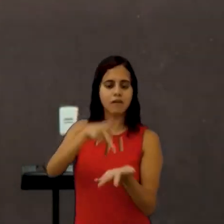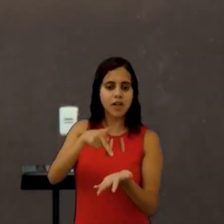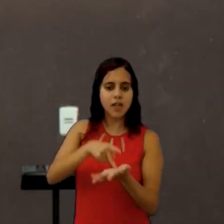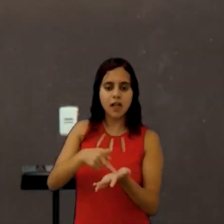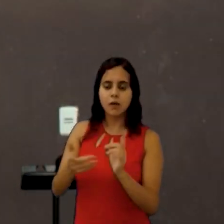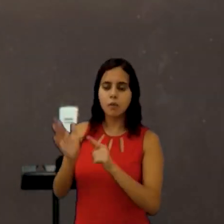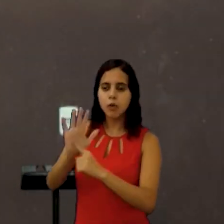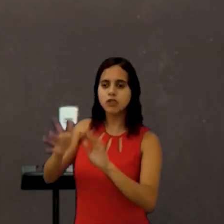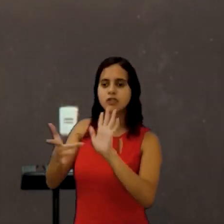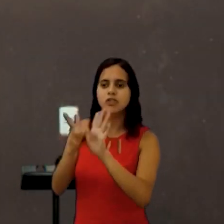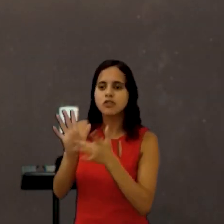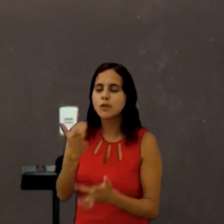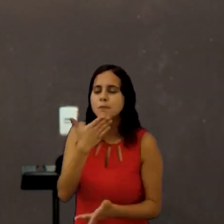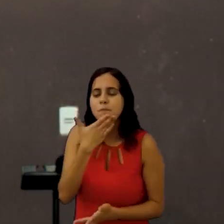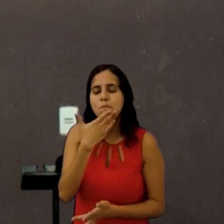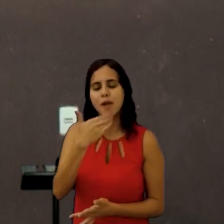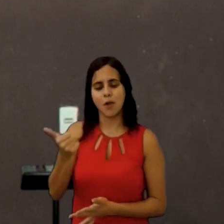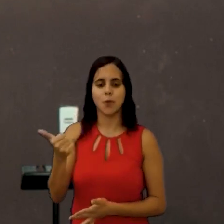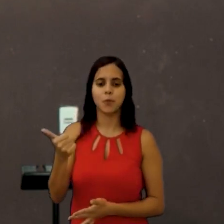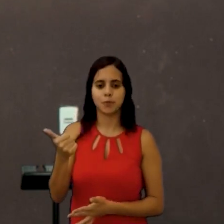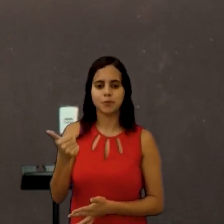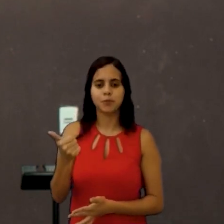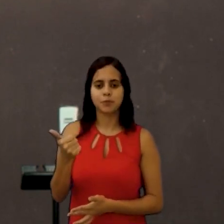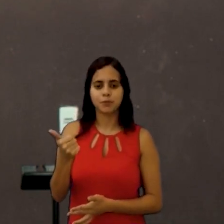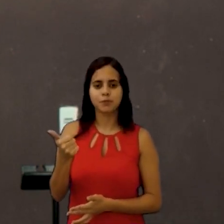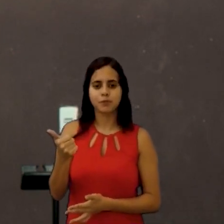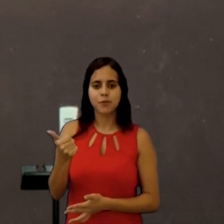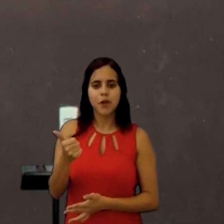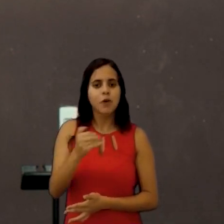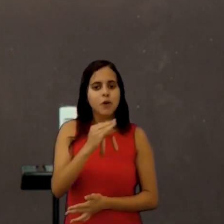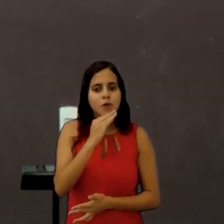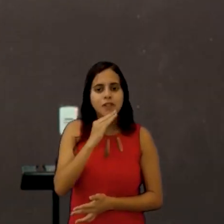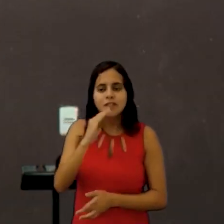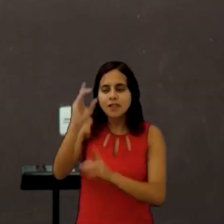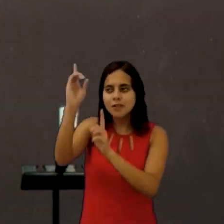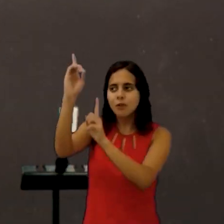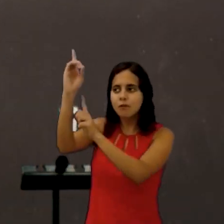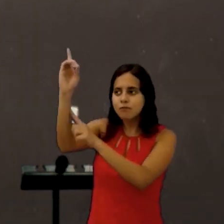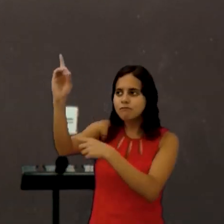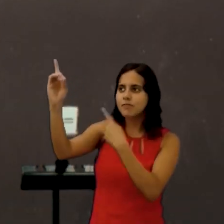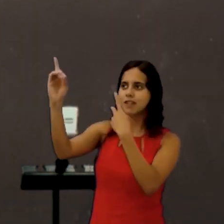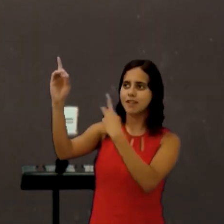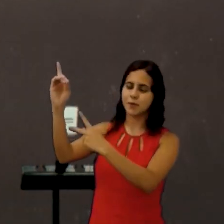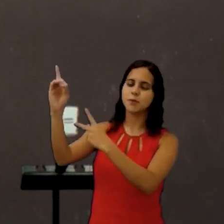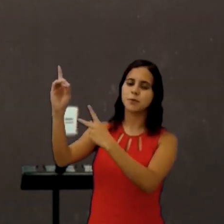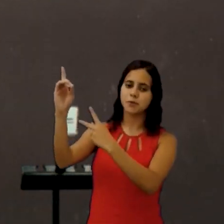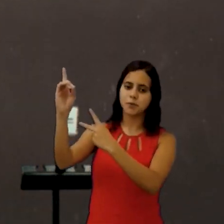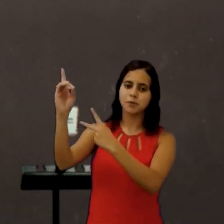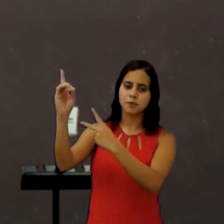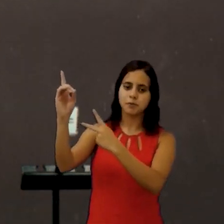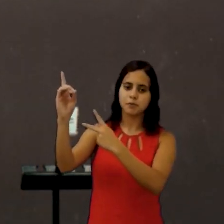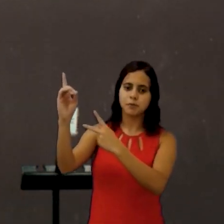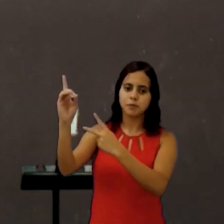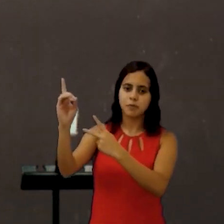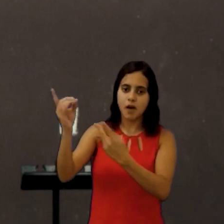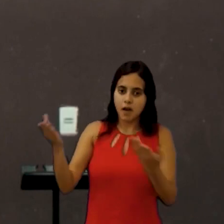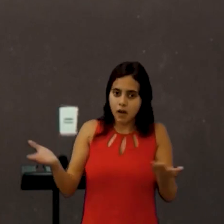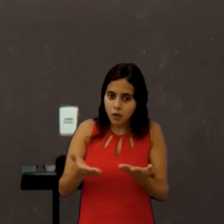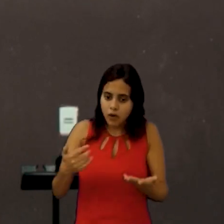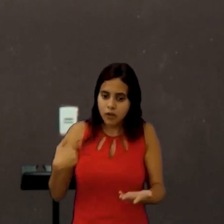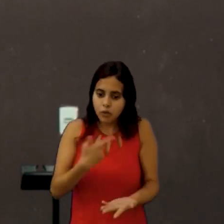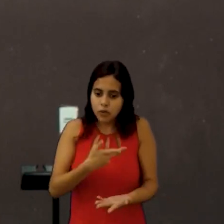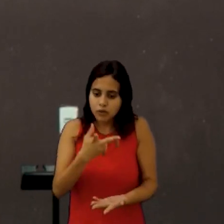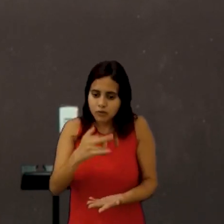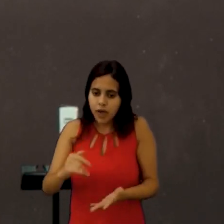Jesus é o melhor. Conhecendo o temor do Senhor, temendo-o, pois Ele é bom, eu procuro persuadir